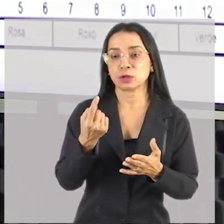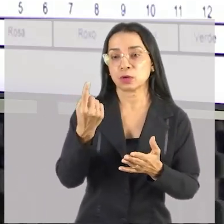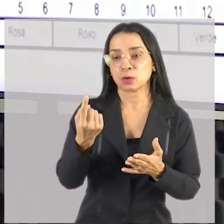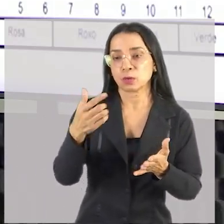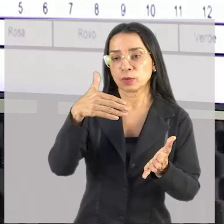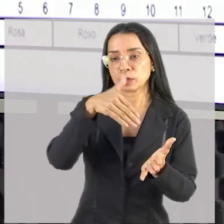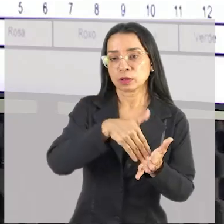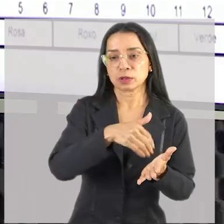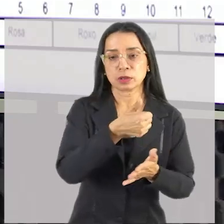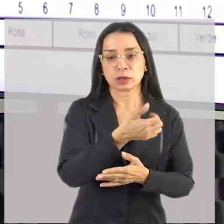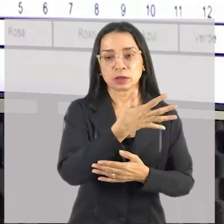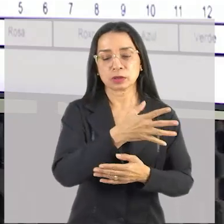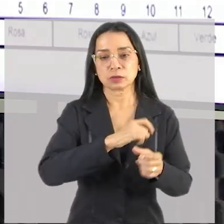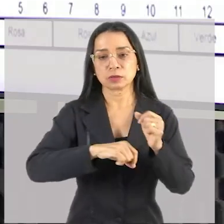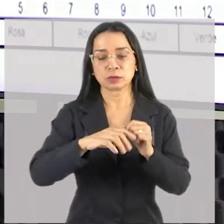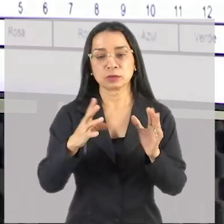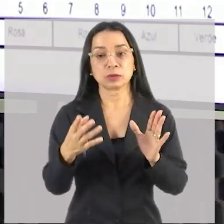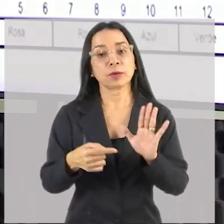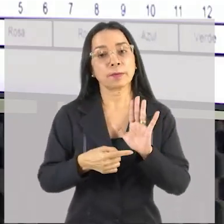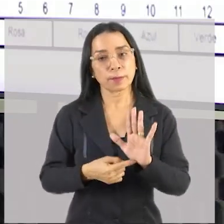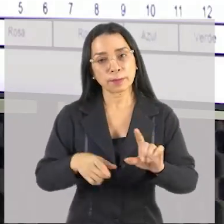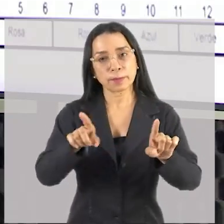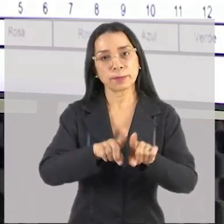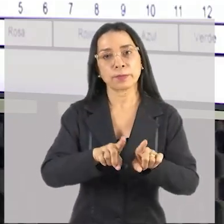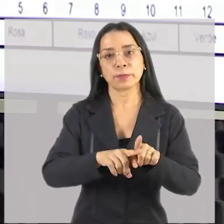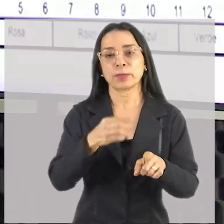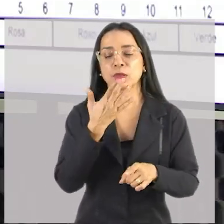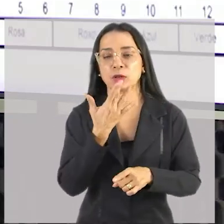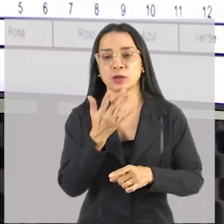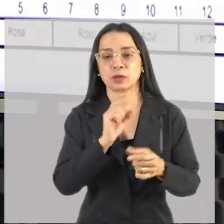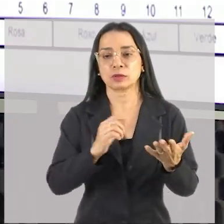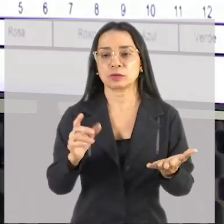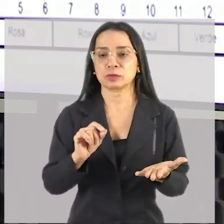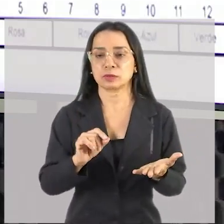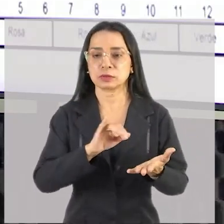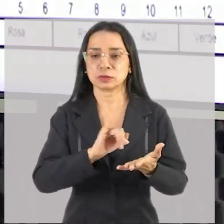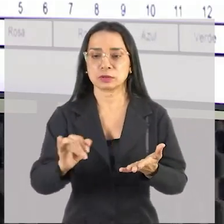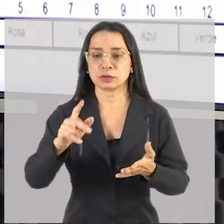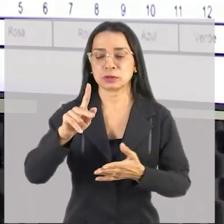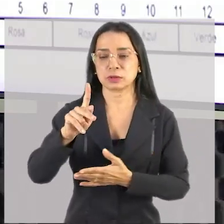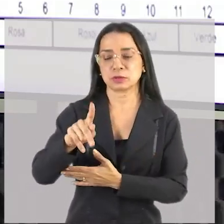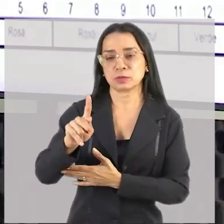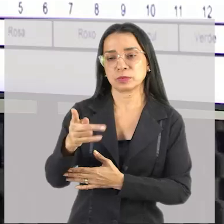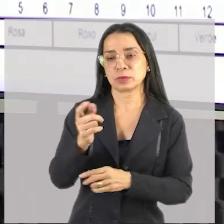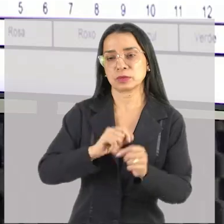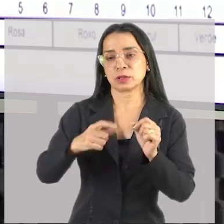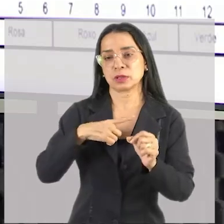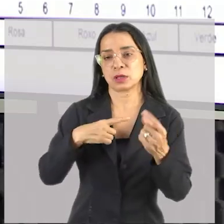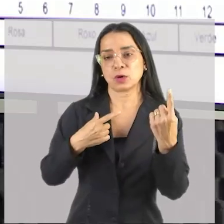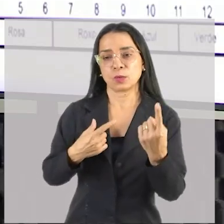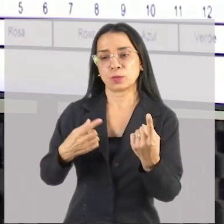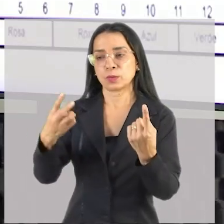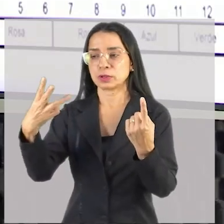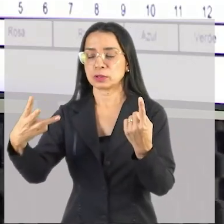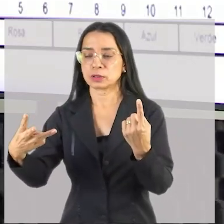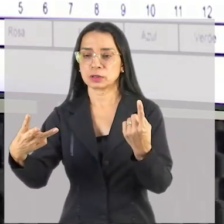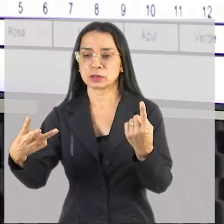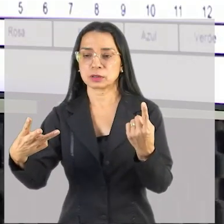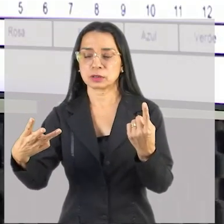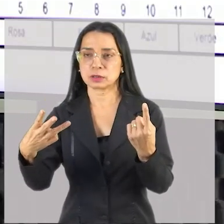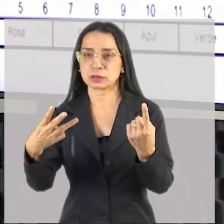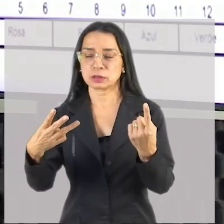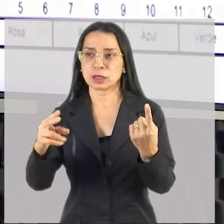Só que ele te dá colorações. Ele te diz assim, olha, se o pH estiver entre 1 e 3, vai ficar verde.